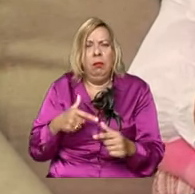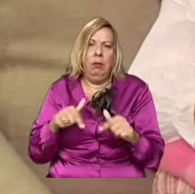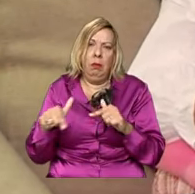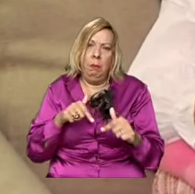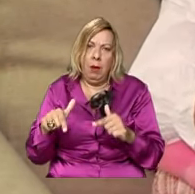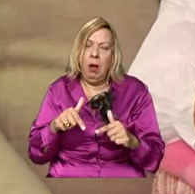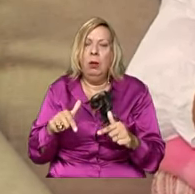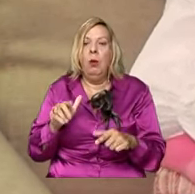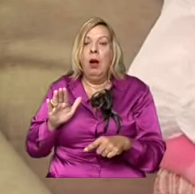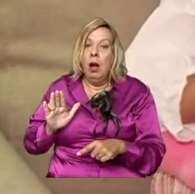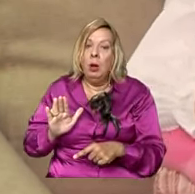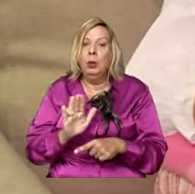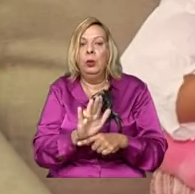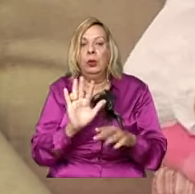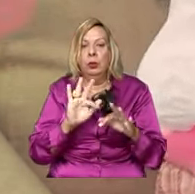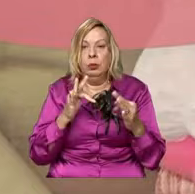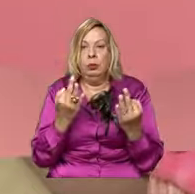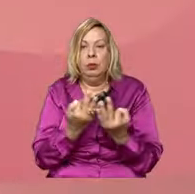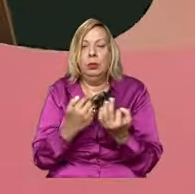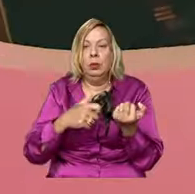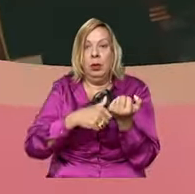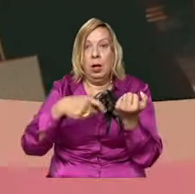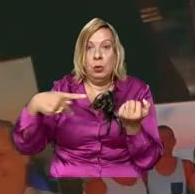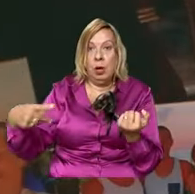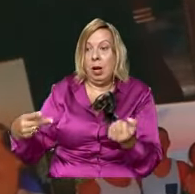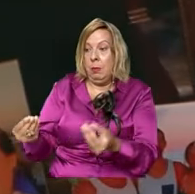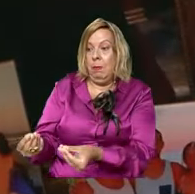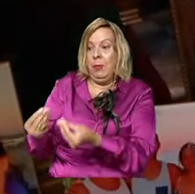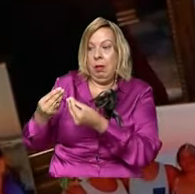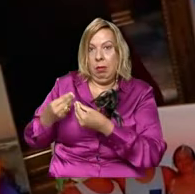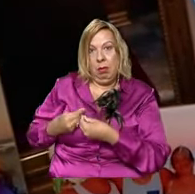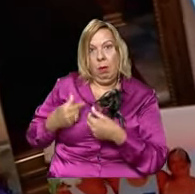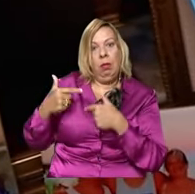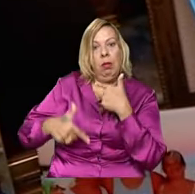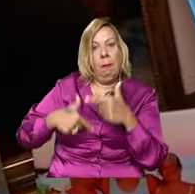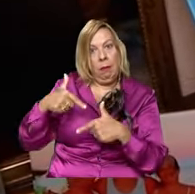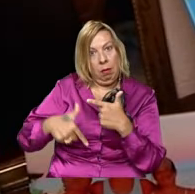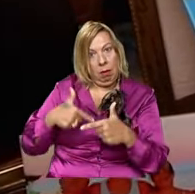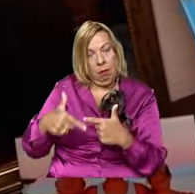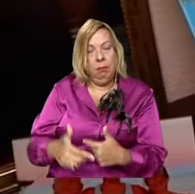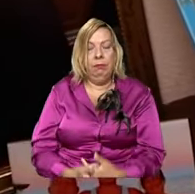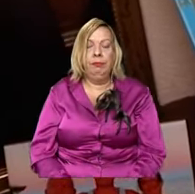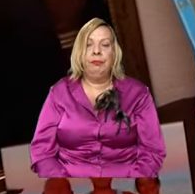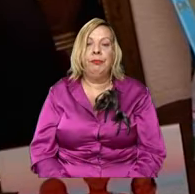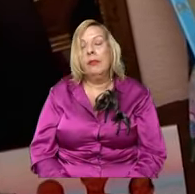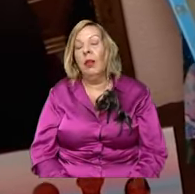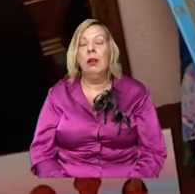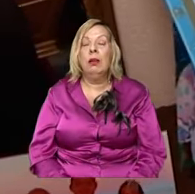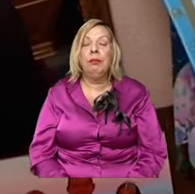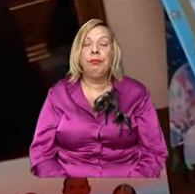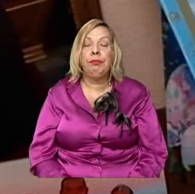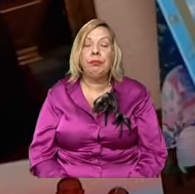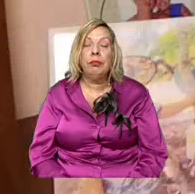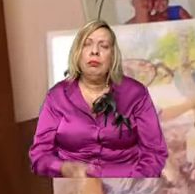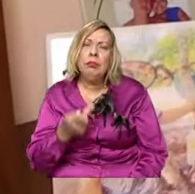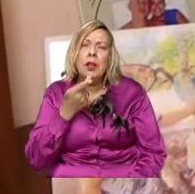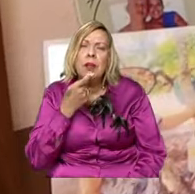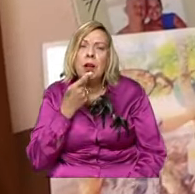família com o que o Cajucap me proporciona. Dizem que ser avó é ser mãe duas